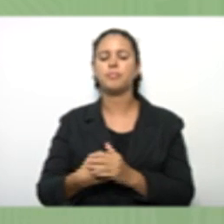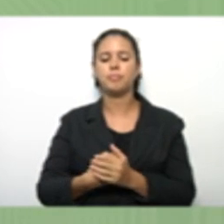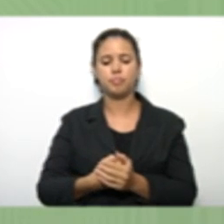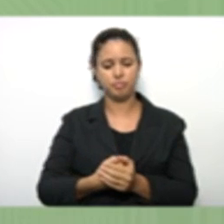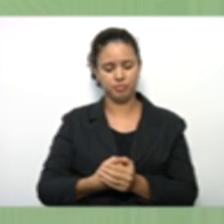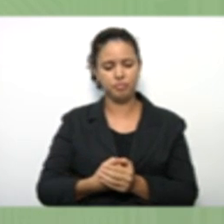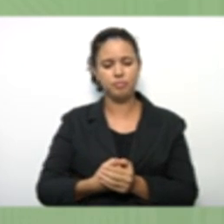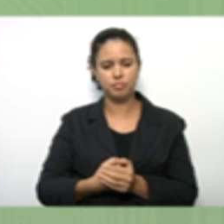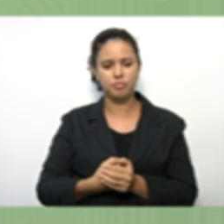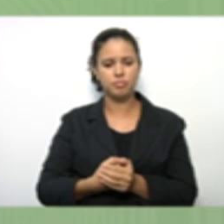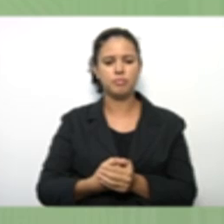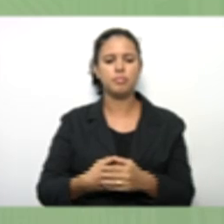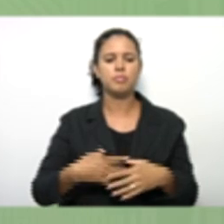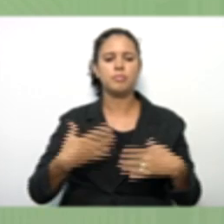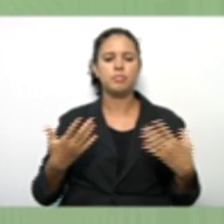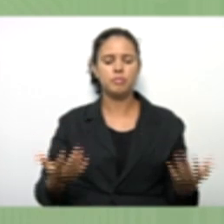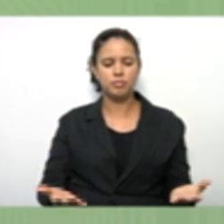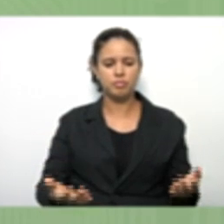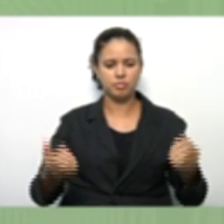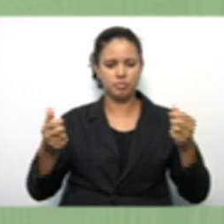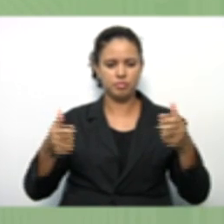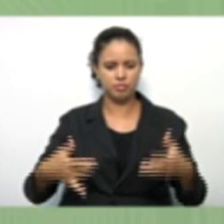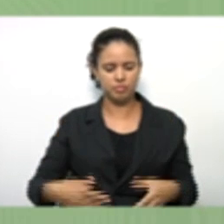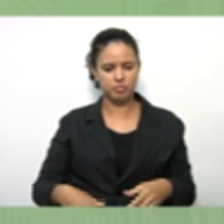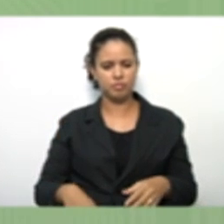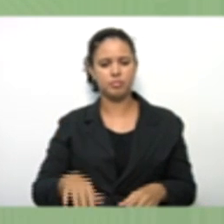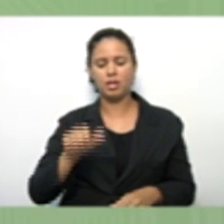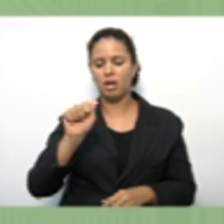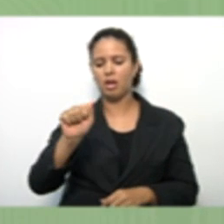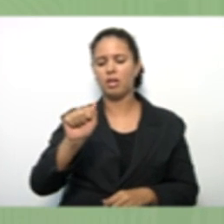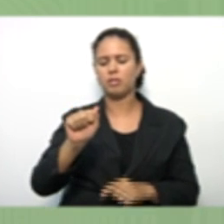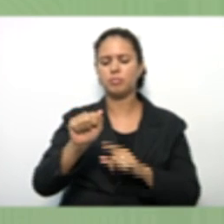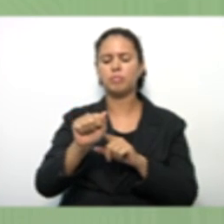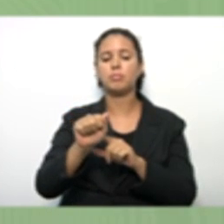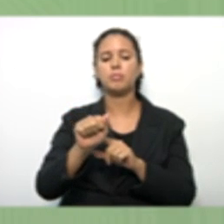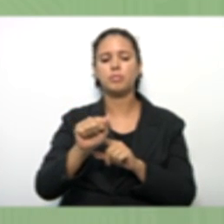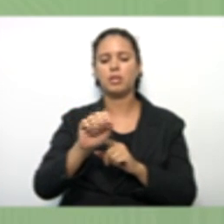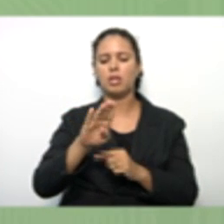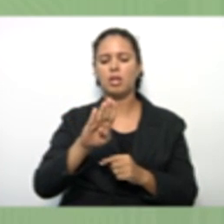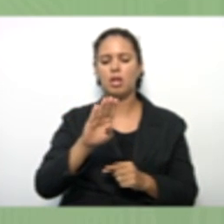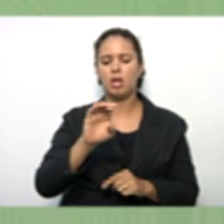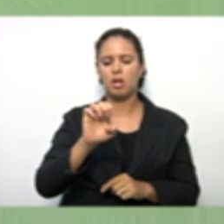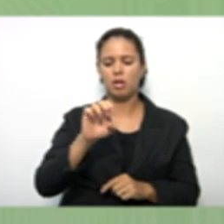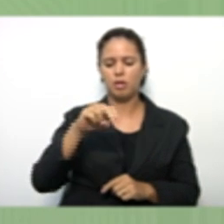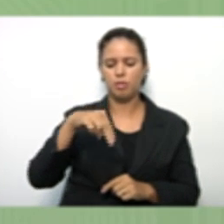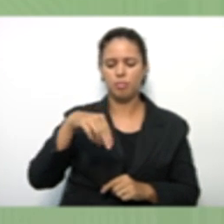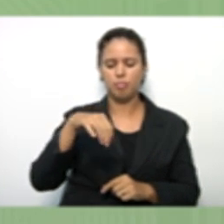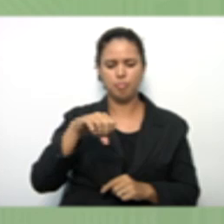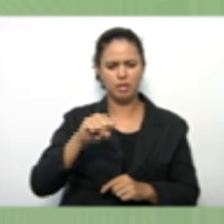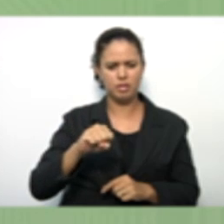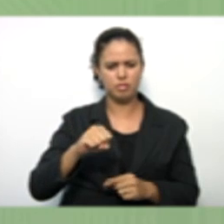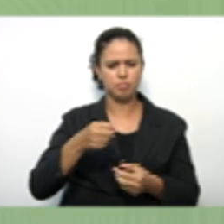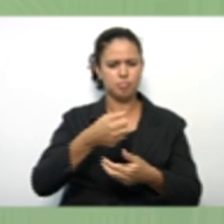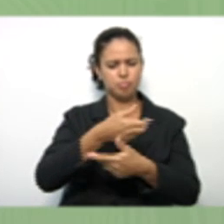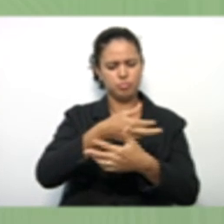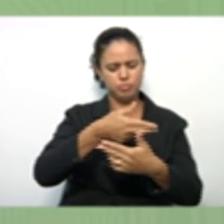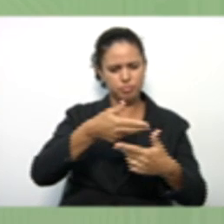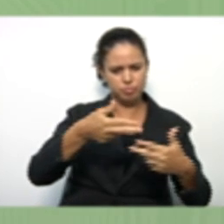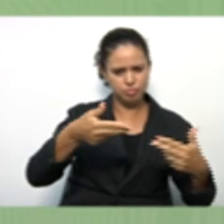ao patrimônio líquido. Ok, e o que são bens? Bens são coisas capazes de